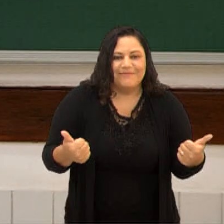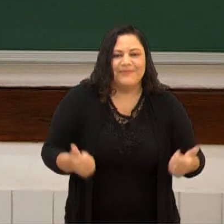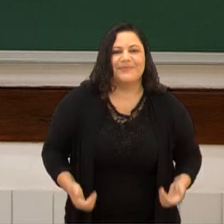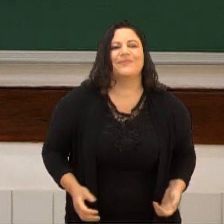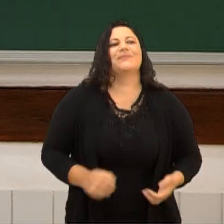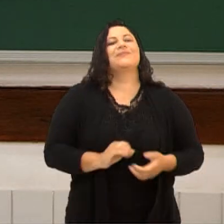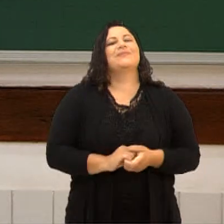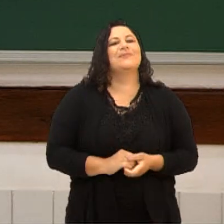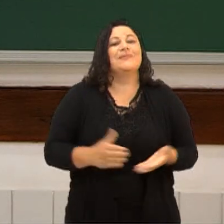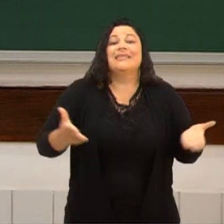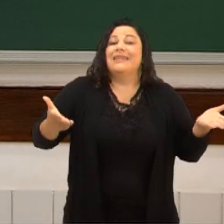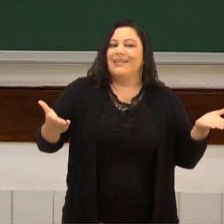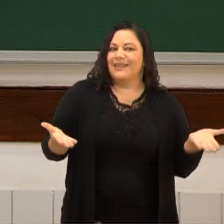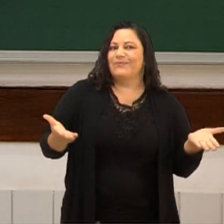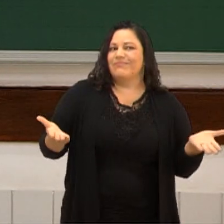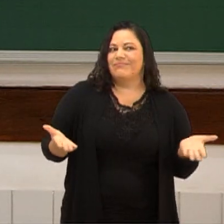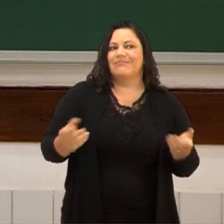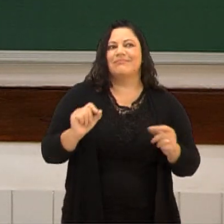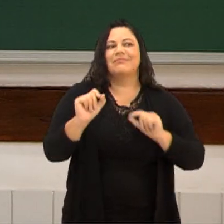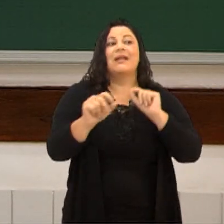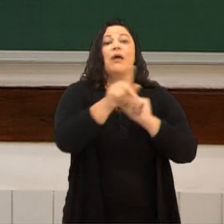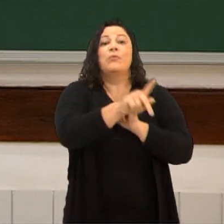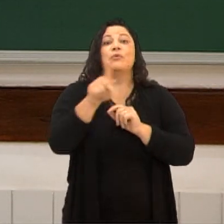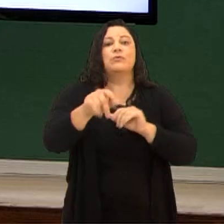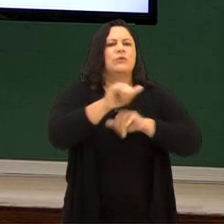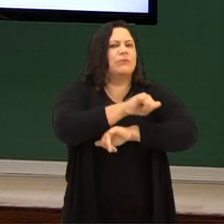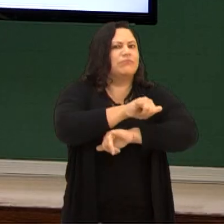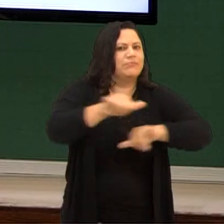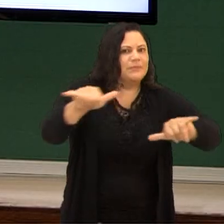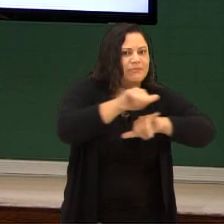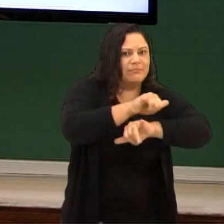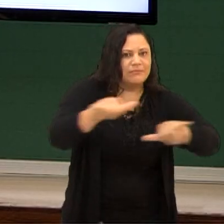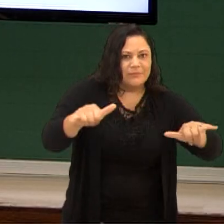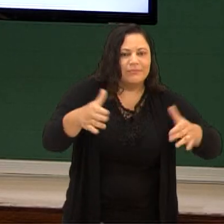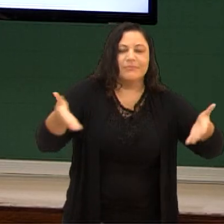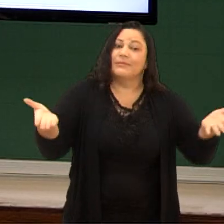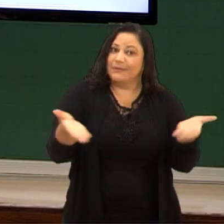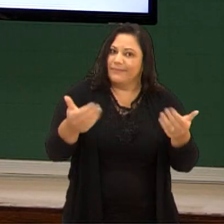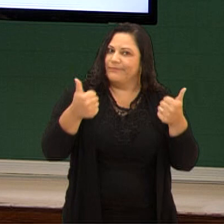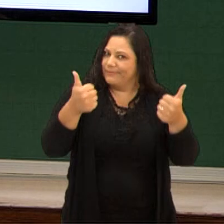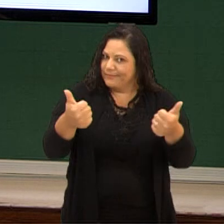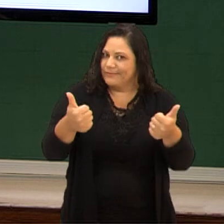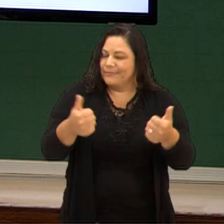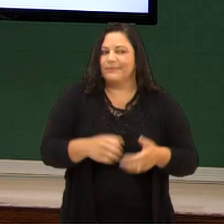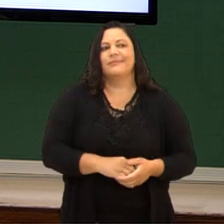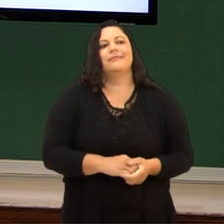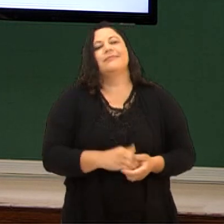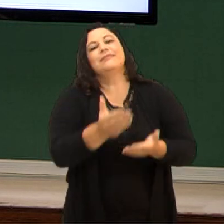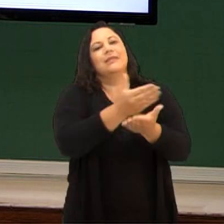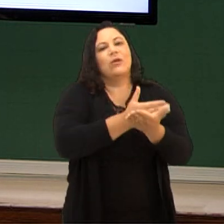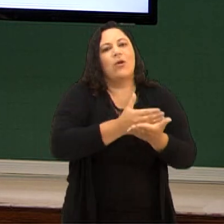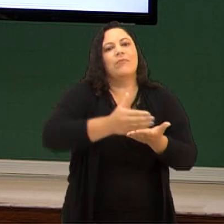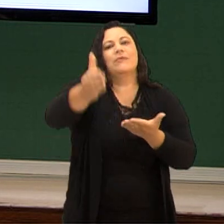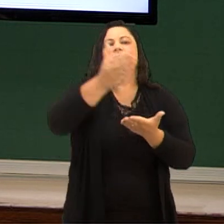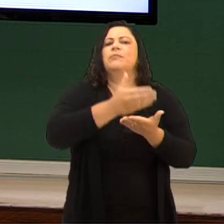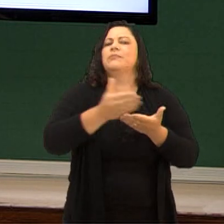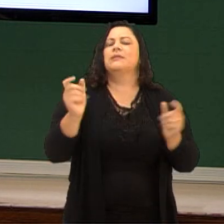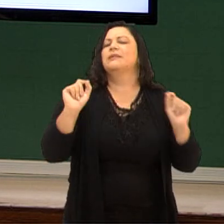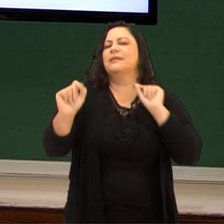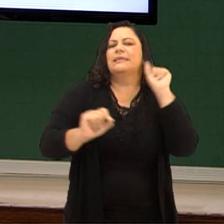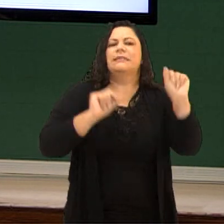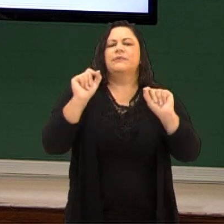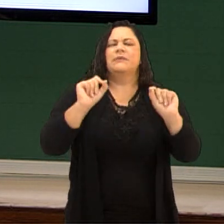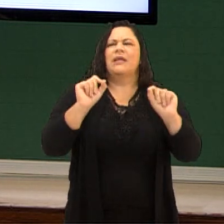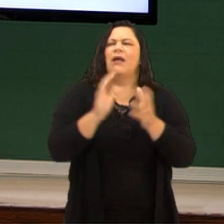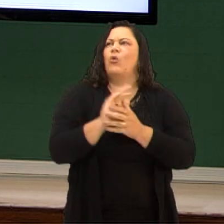é? Então, a professora passou os recadinhos iniciais para vocês, certo? E agora, vamos lembrar o que a gente aprendeu na